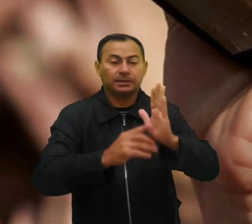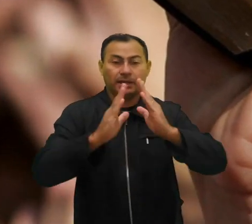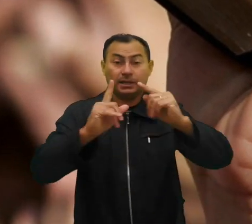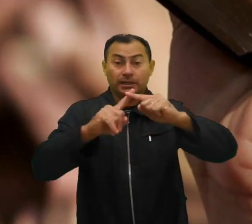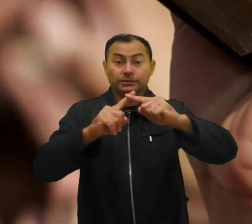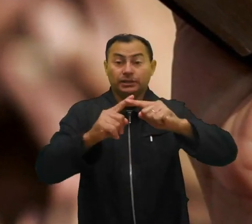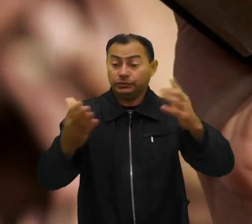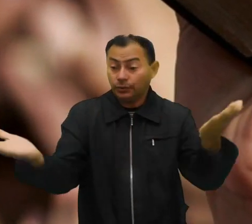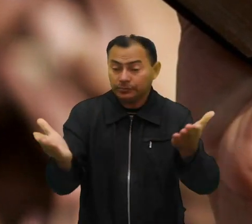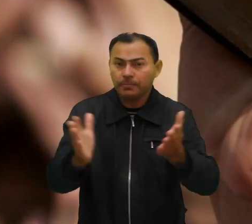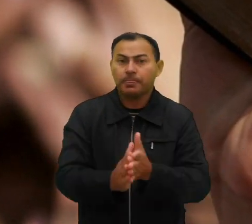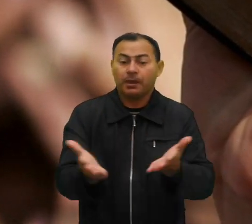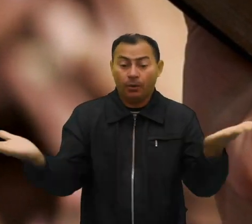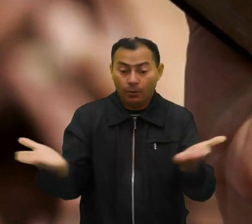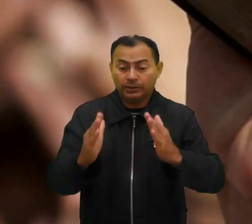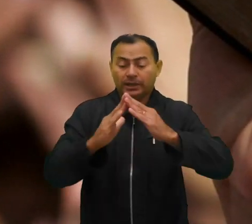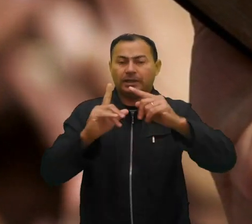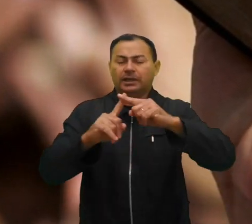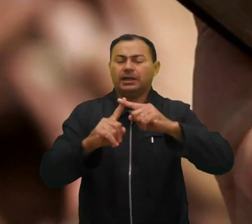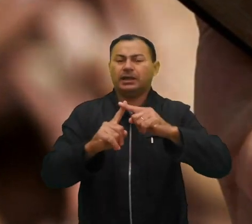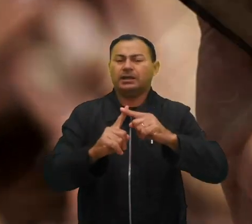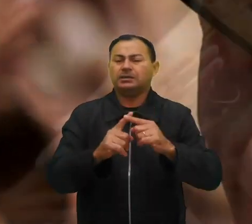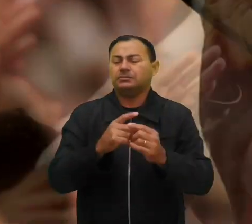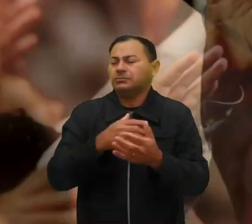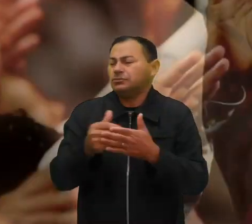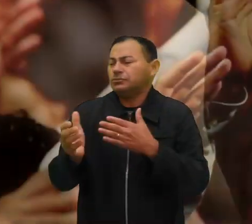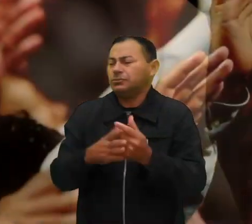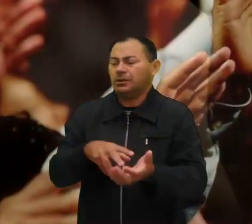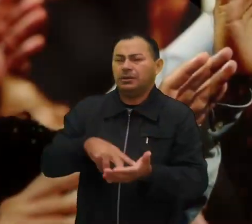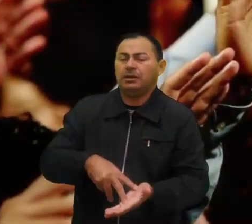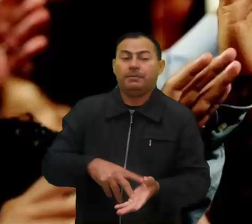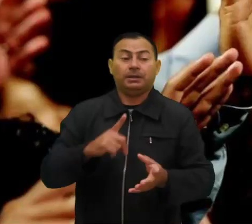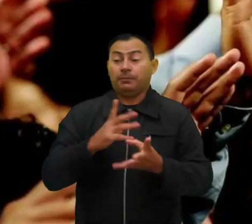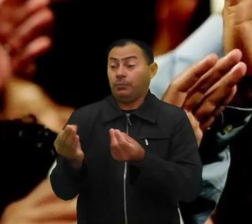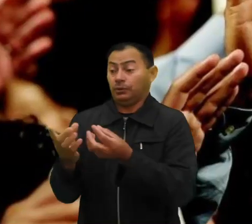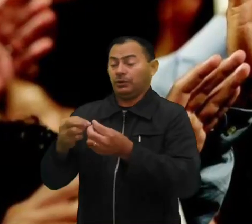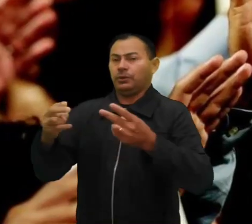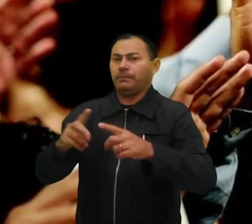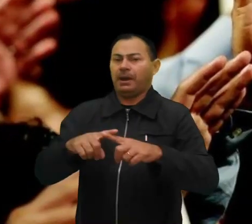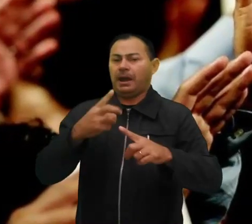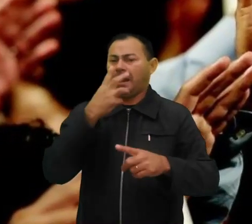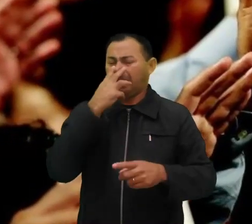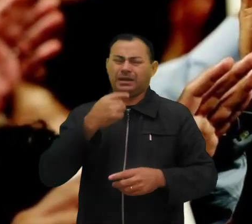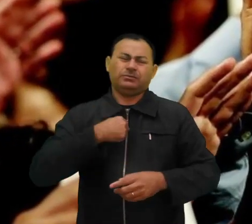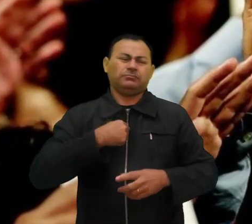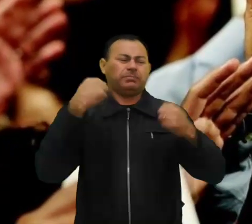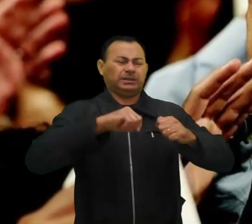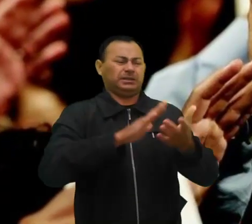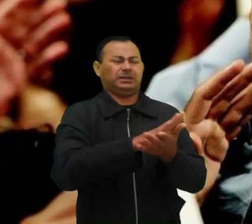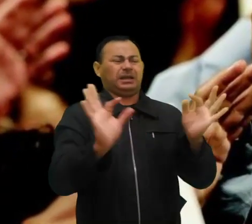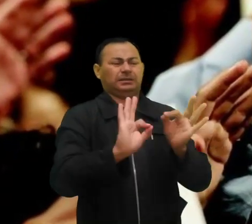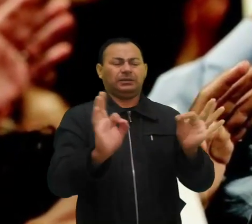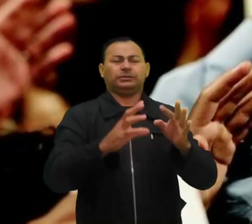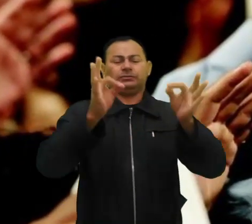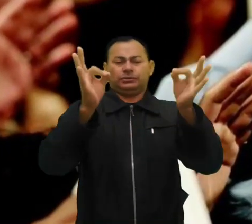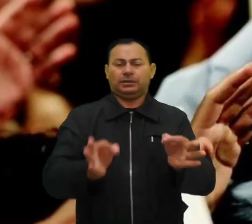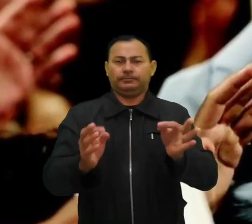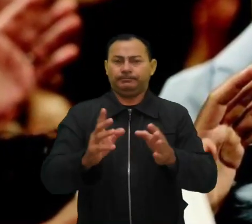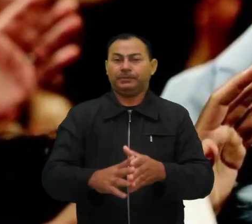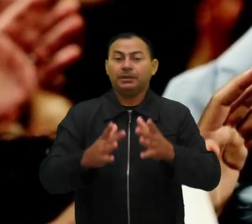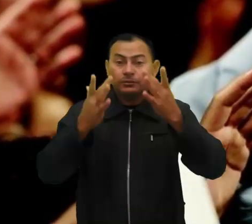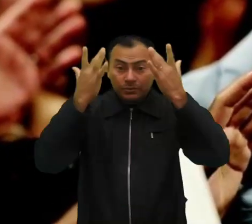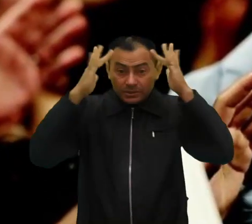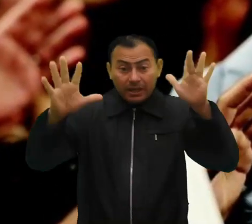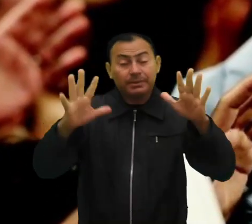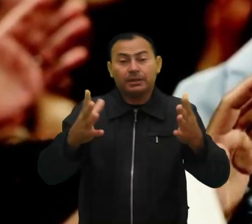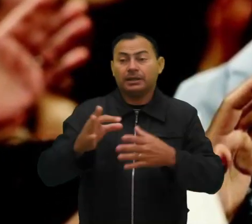modernos. A igreja de hoje é morna, sem entusiasmo, muito rica, que acha que não precisa de nada. E não sabe